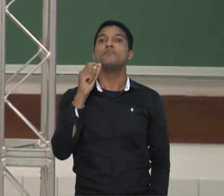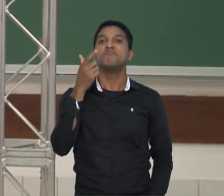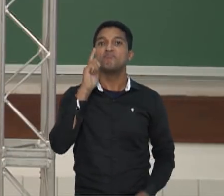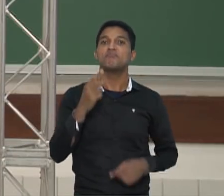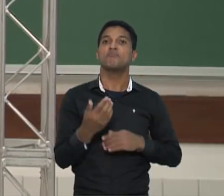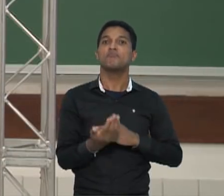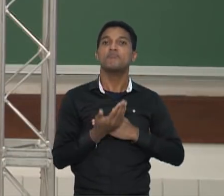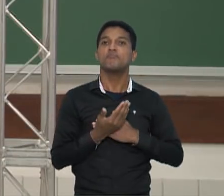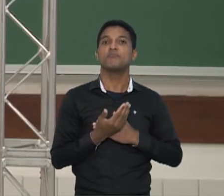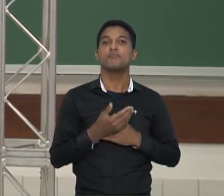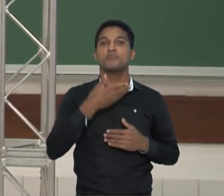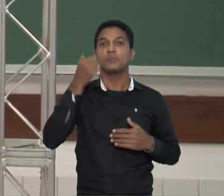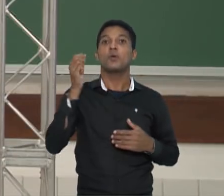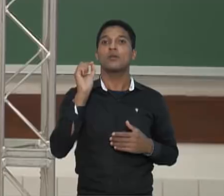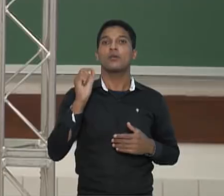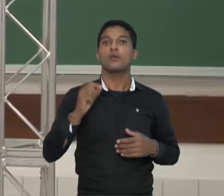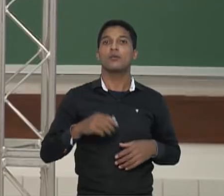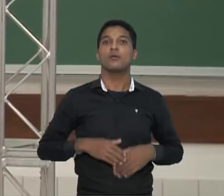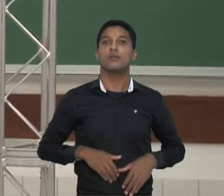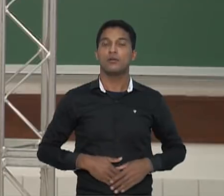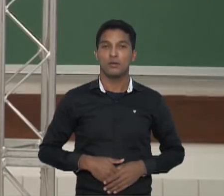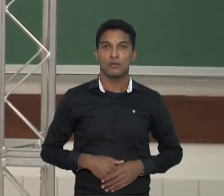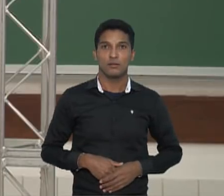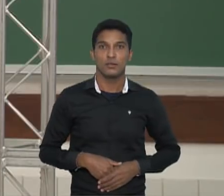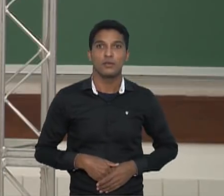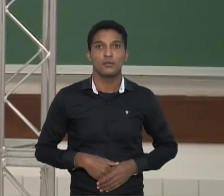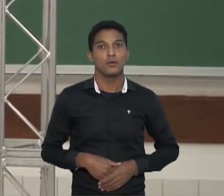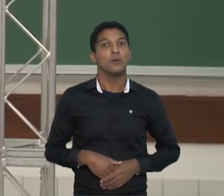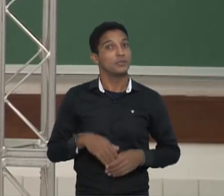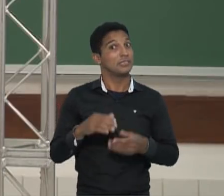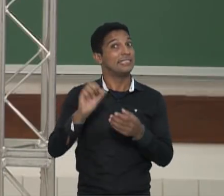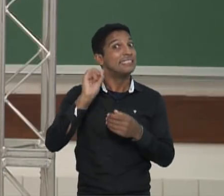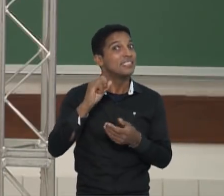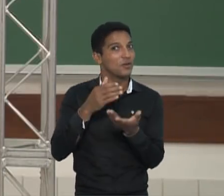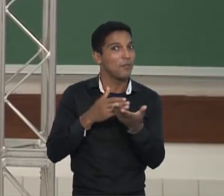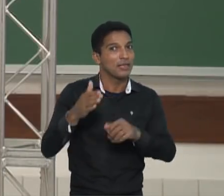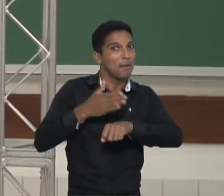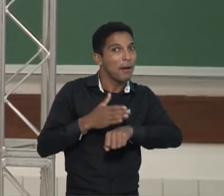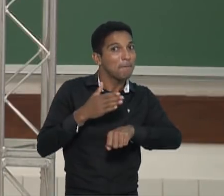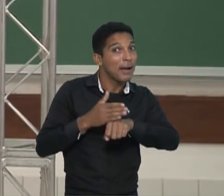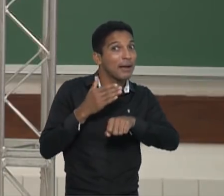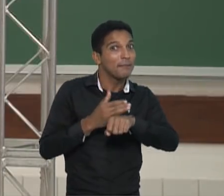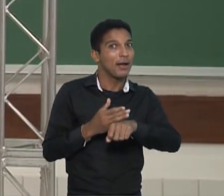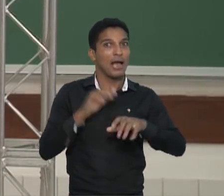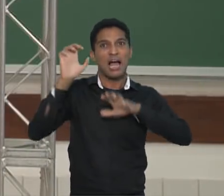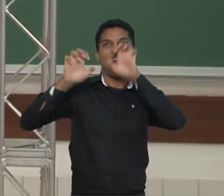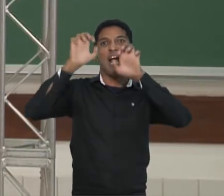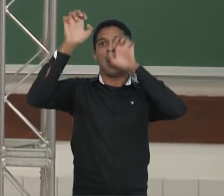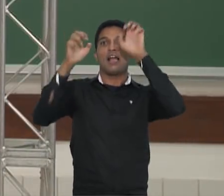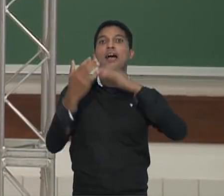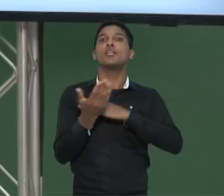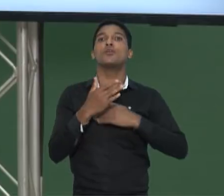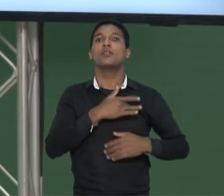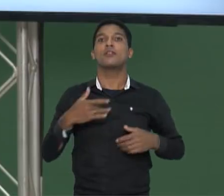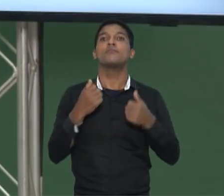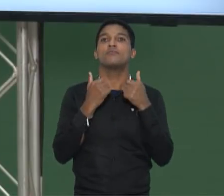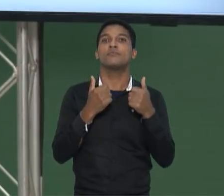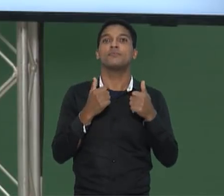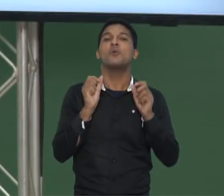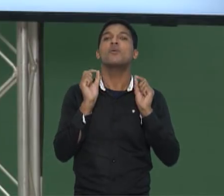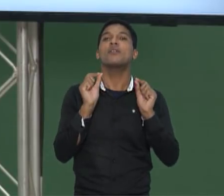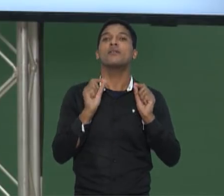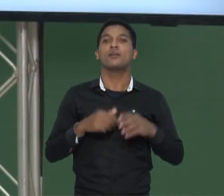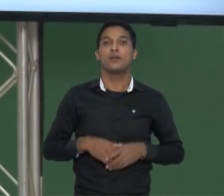nosso físico nós teremos se começarmos a praticar a escalada? Então, primeiro, ganho